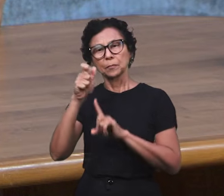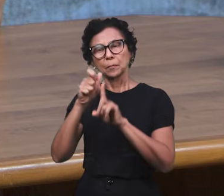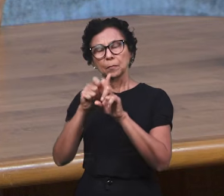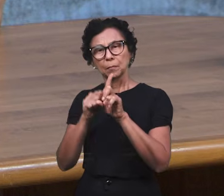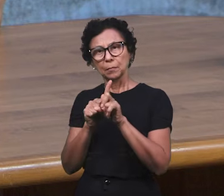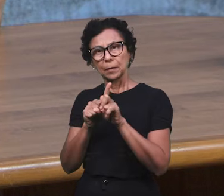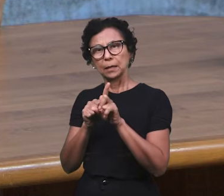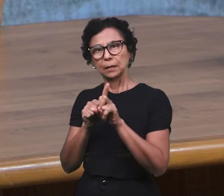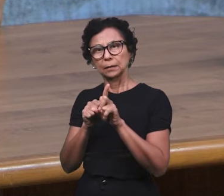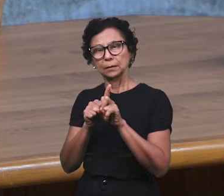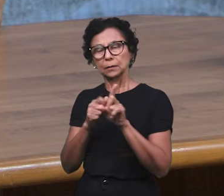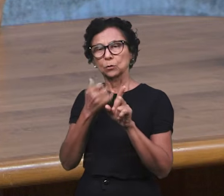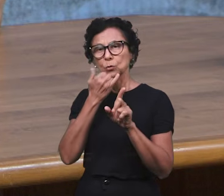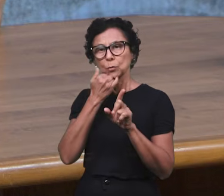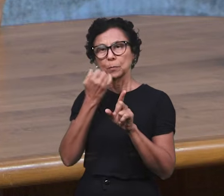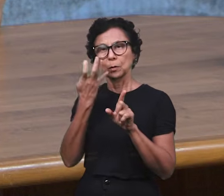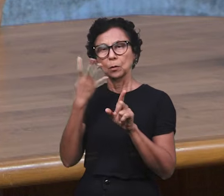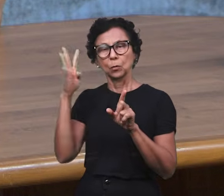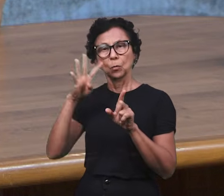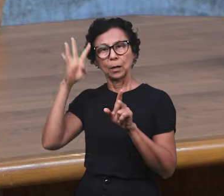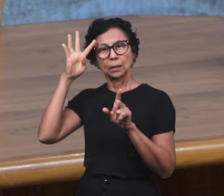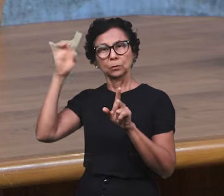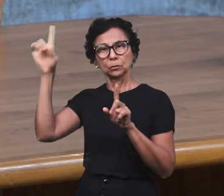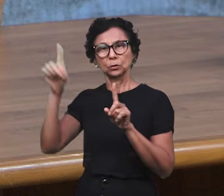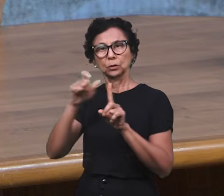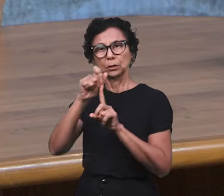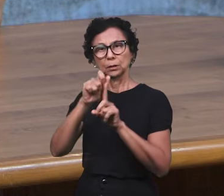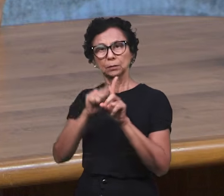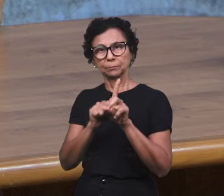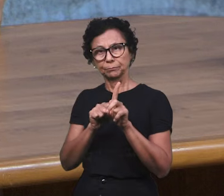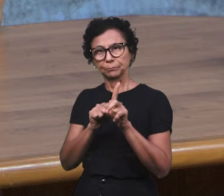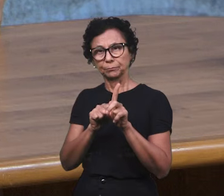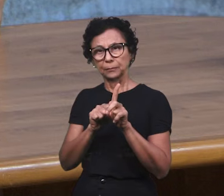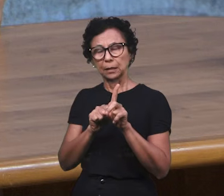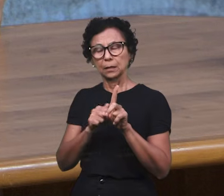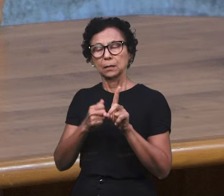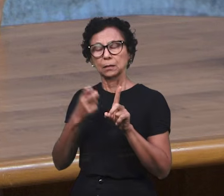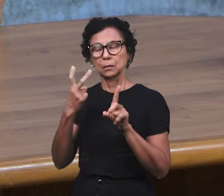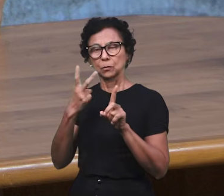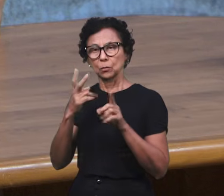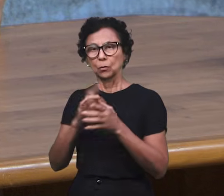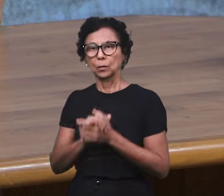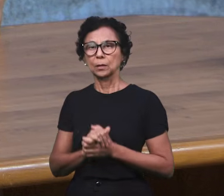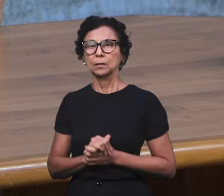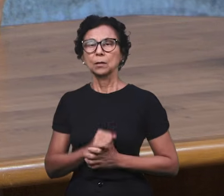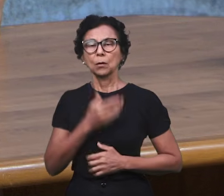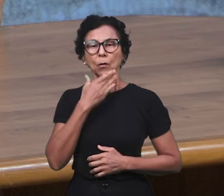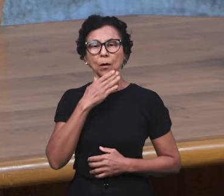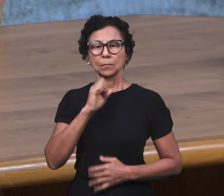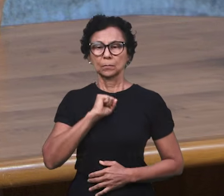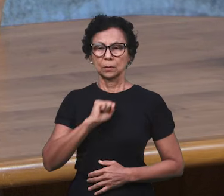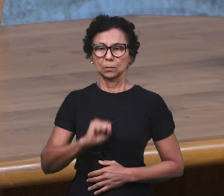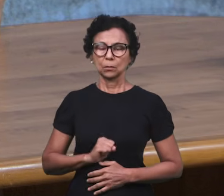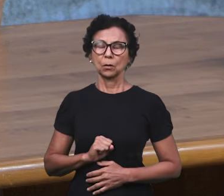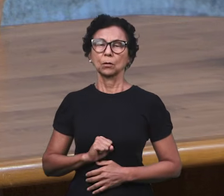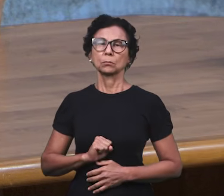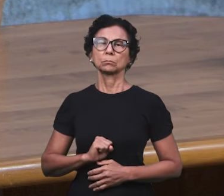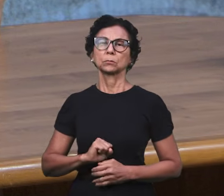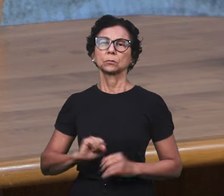e levitas se envergonharam e se santificaram e